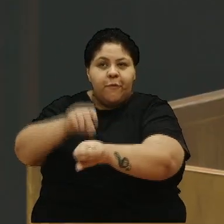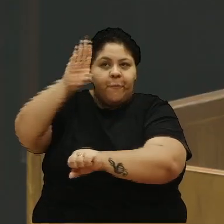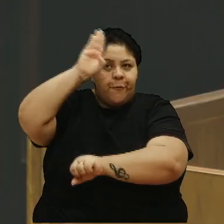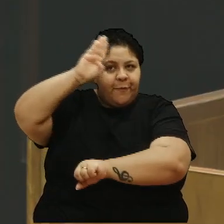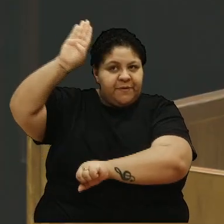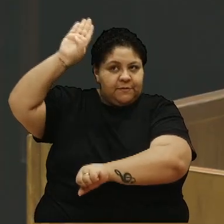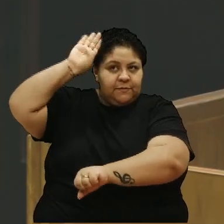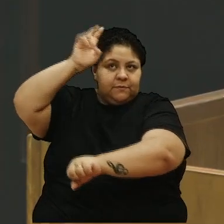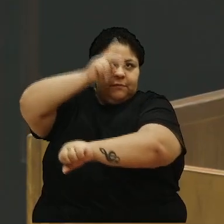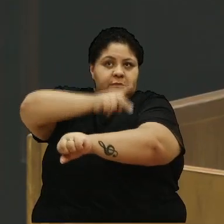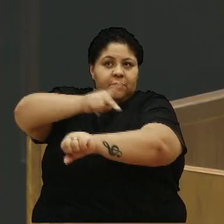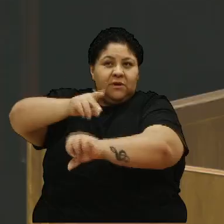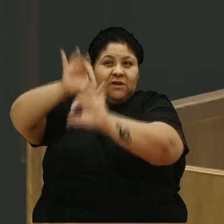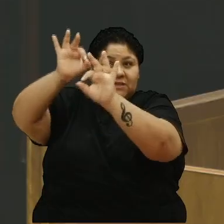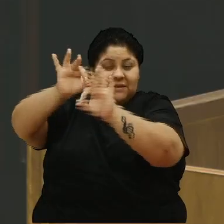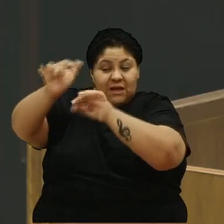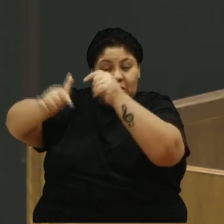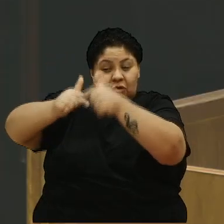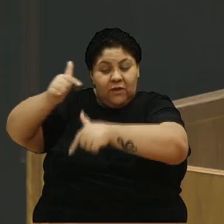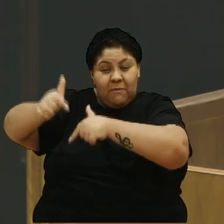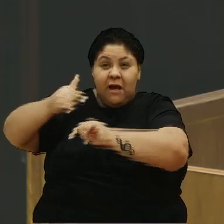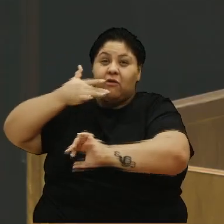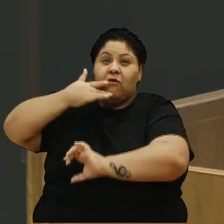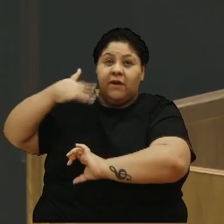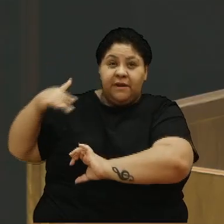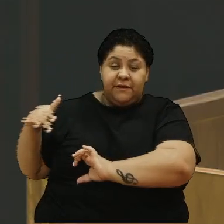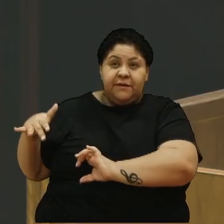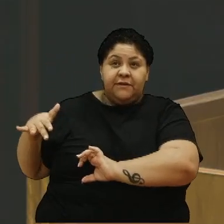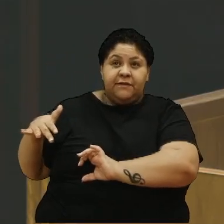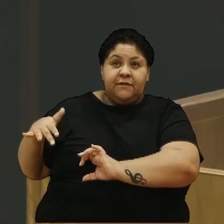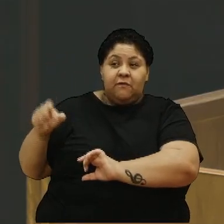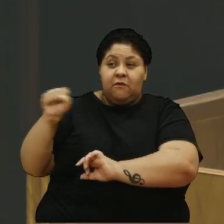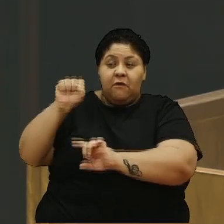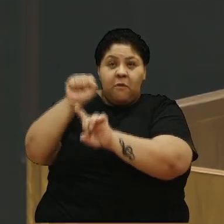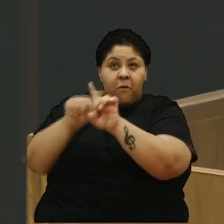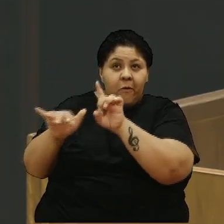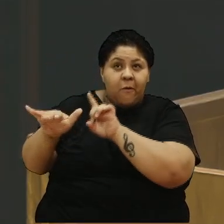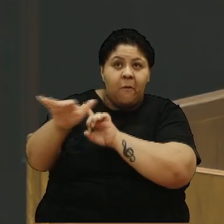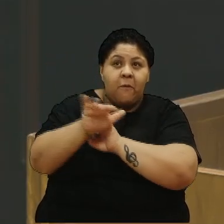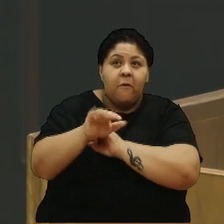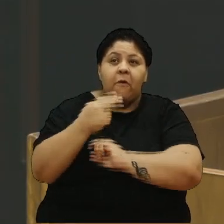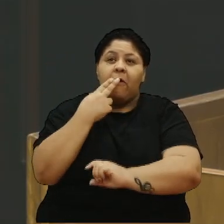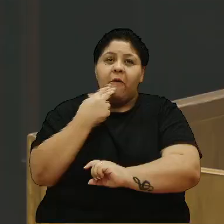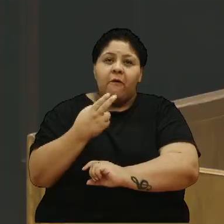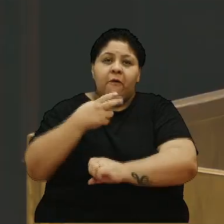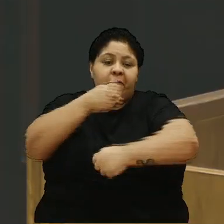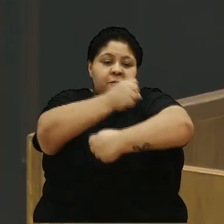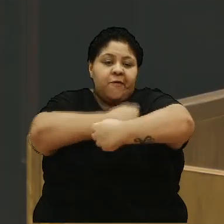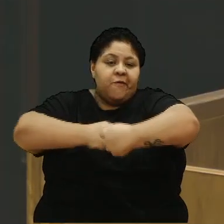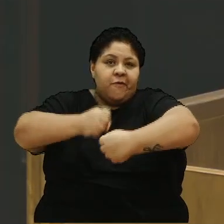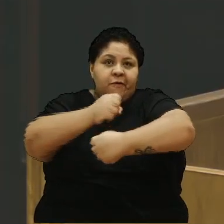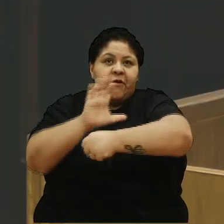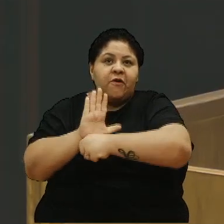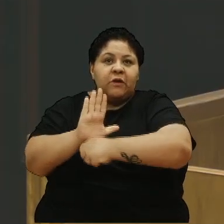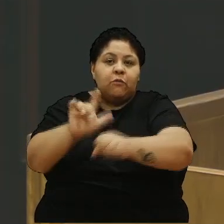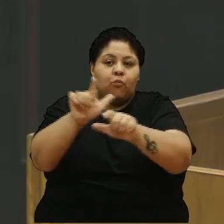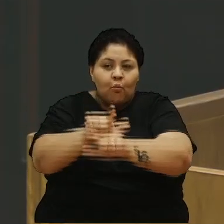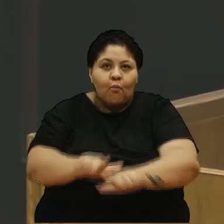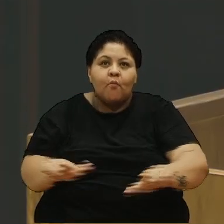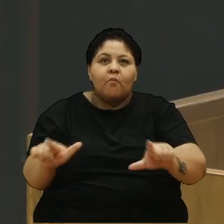pedagógica adequadas ao trabalho com crianças, assistente social, nutricionista, cozinheiras e auxiliares de limpeza e